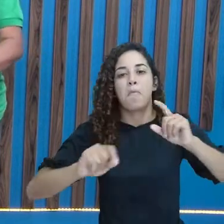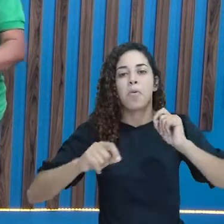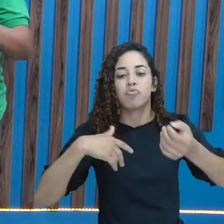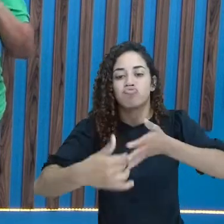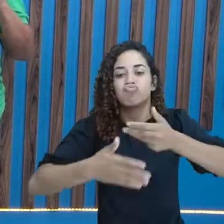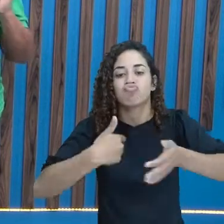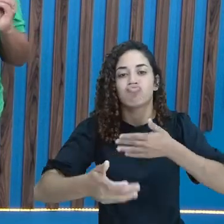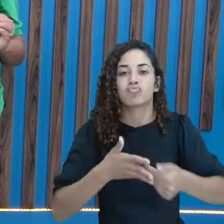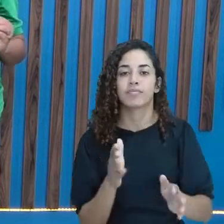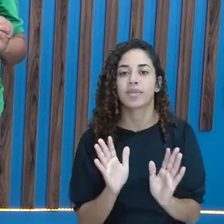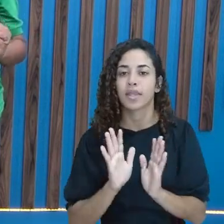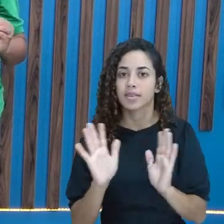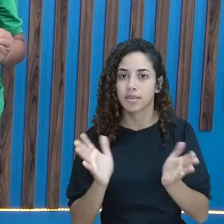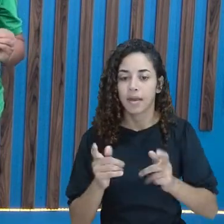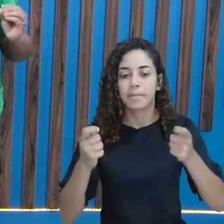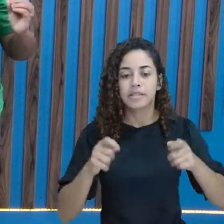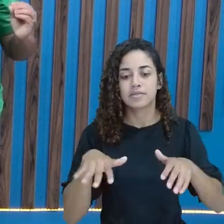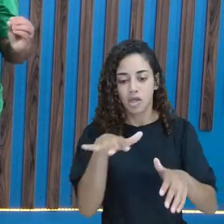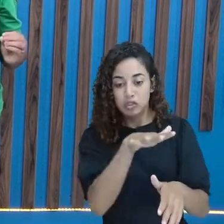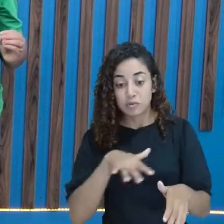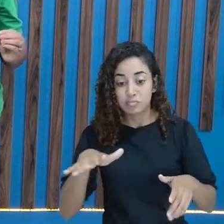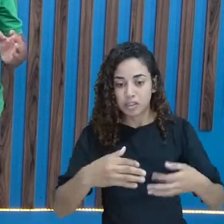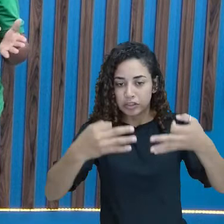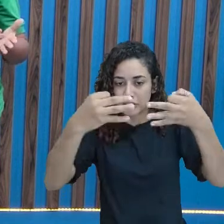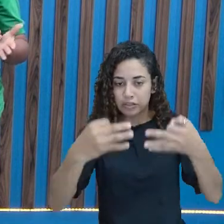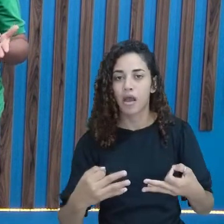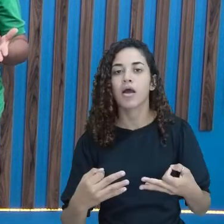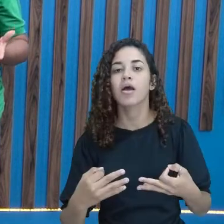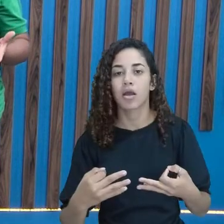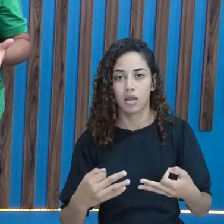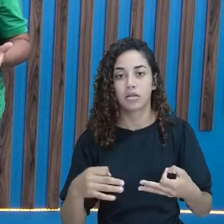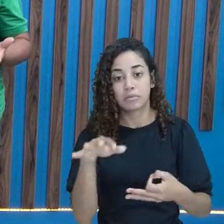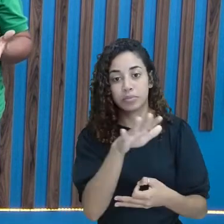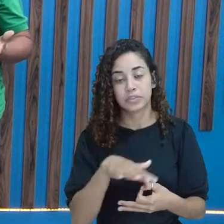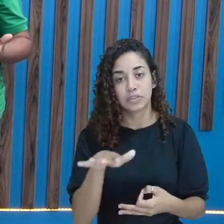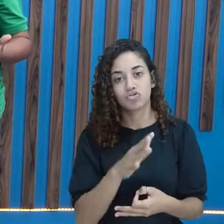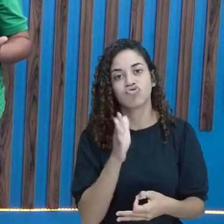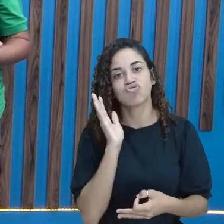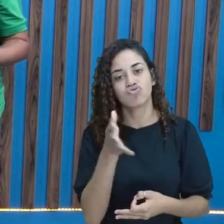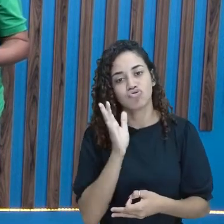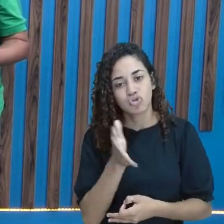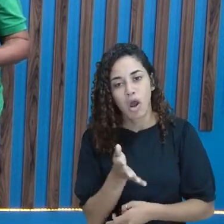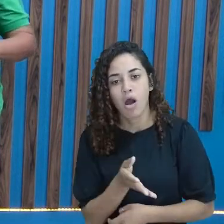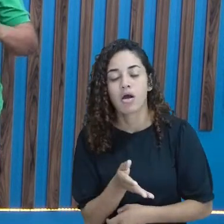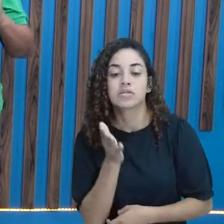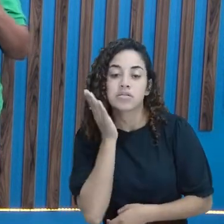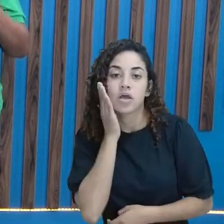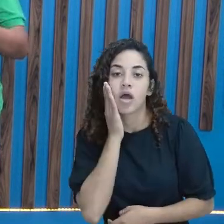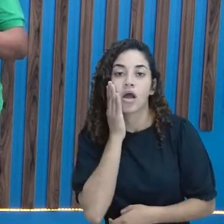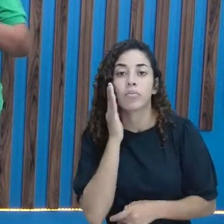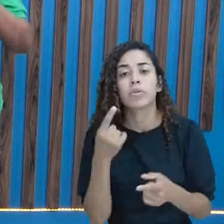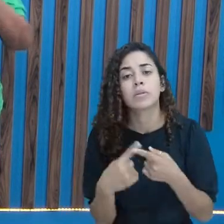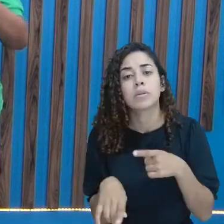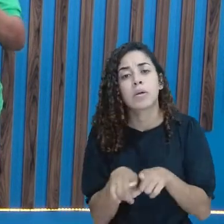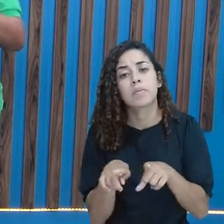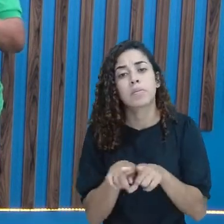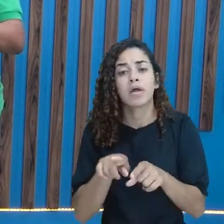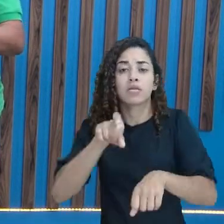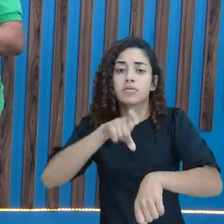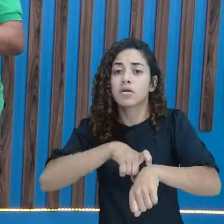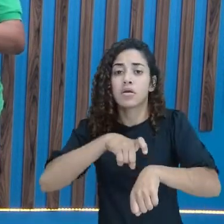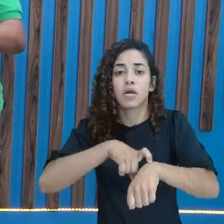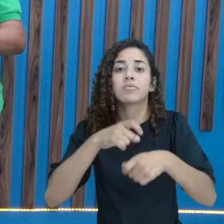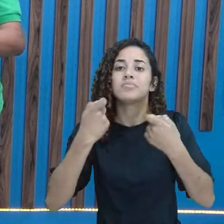acompanhando todos os espaços. Tem que ter aquele espaço certo, né? Aquele espaço pré-estabelecido. E o tempo? Eu tenho que